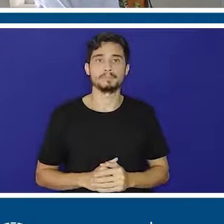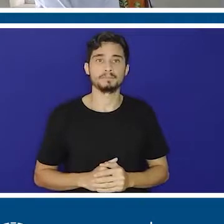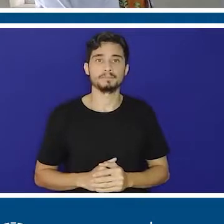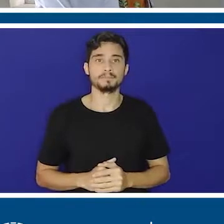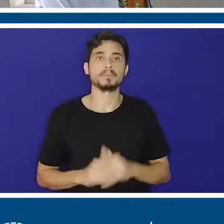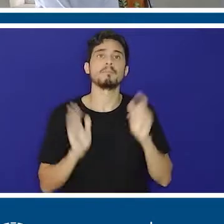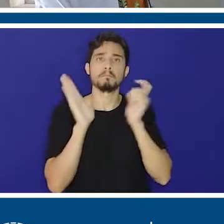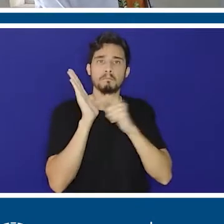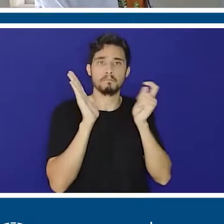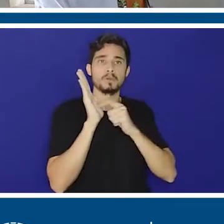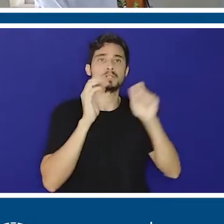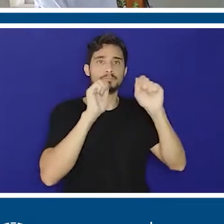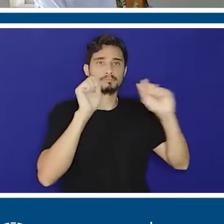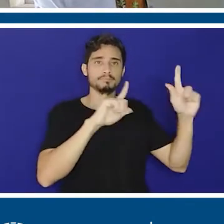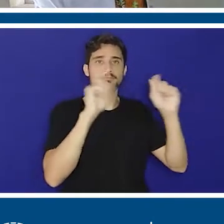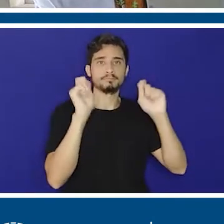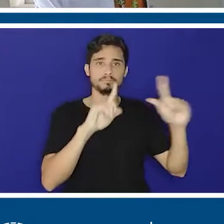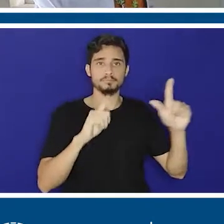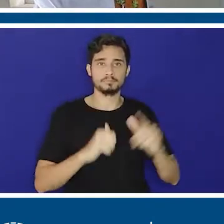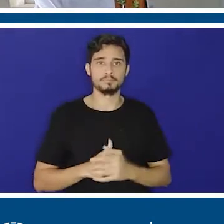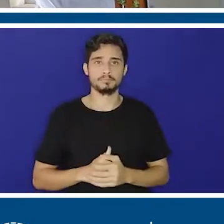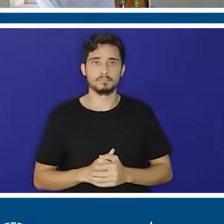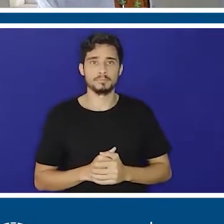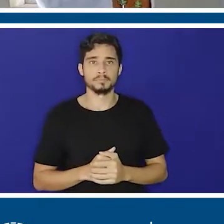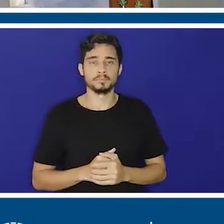Pode passar.